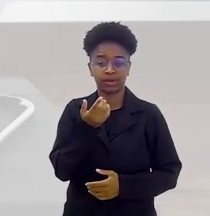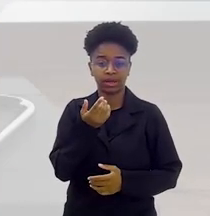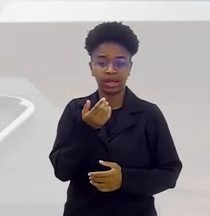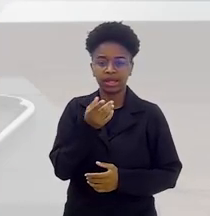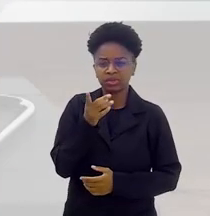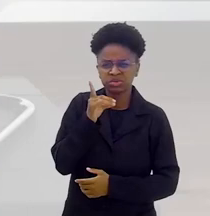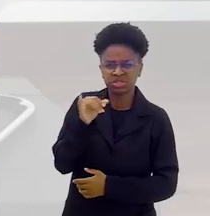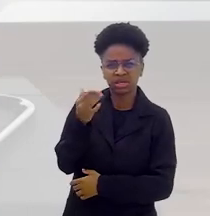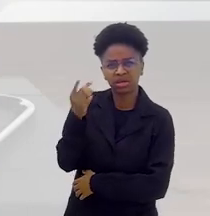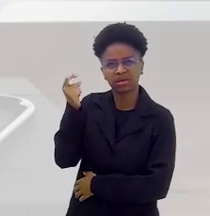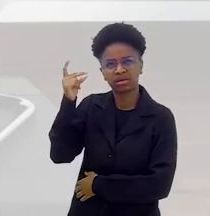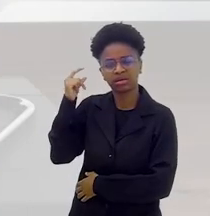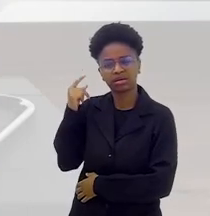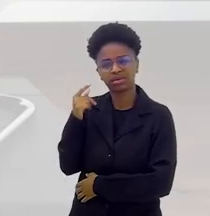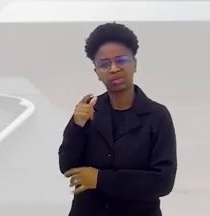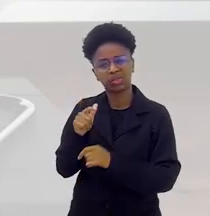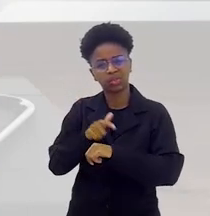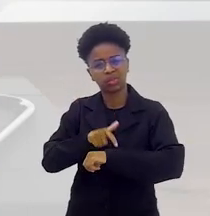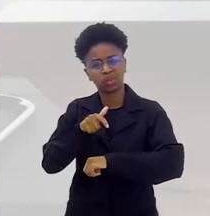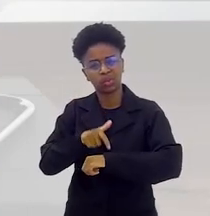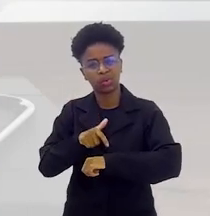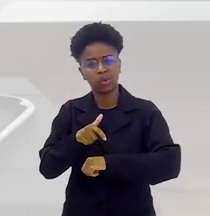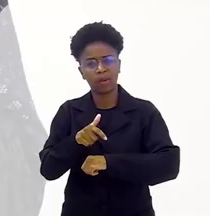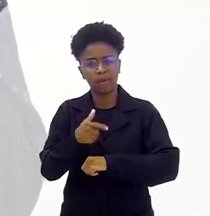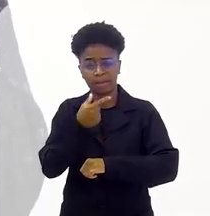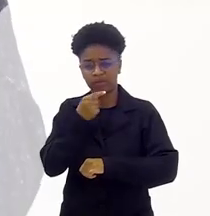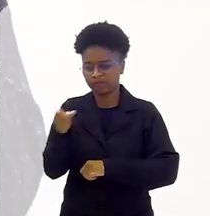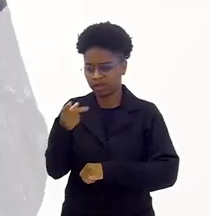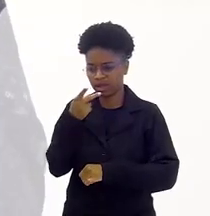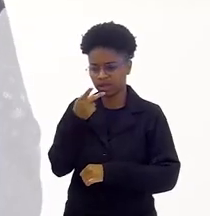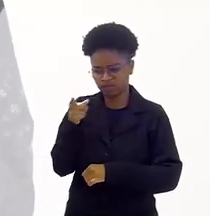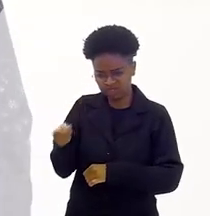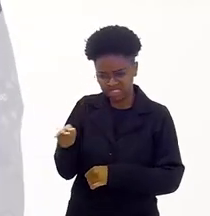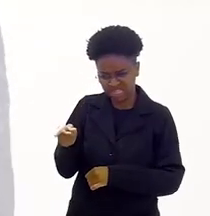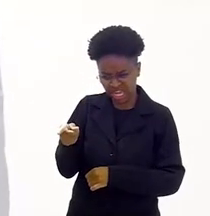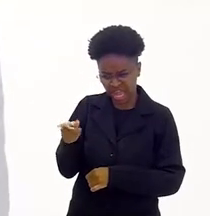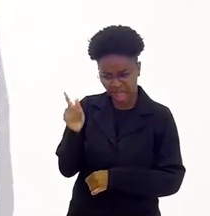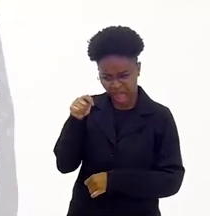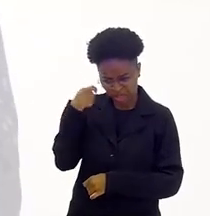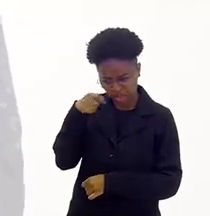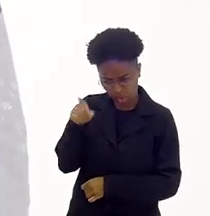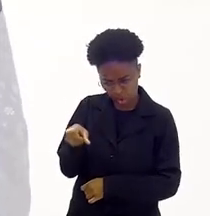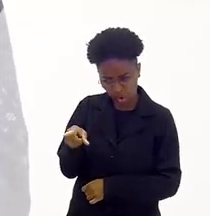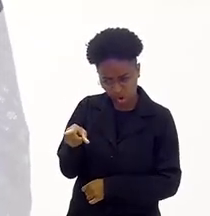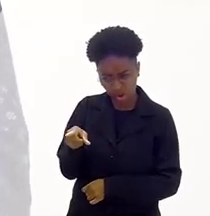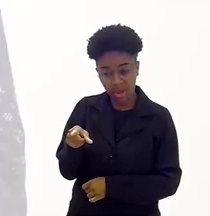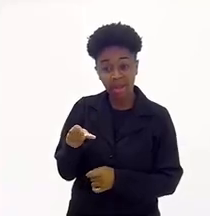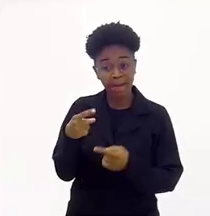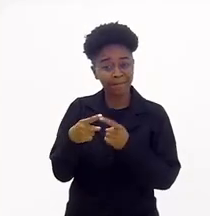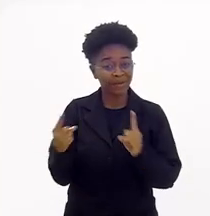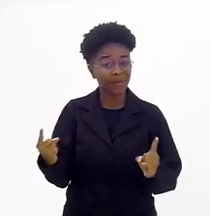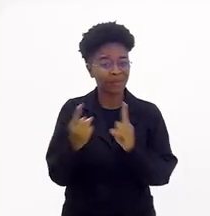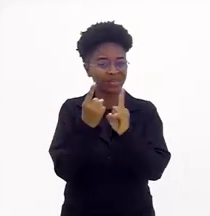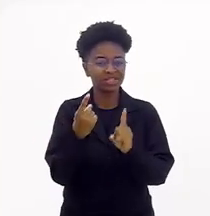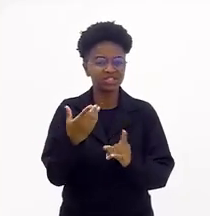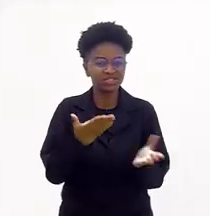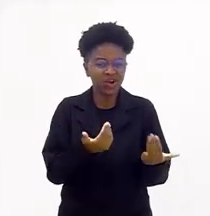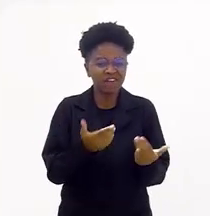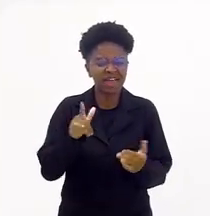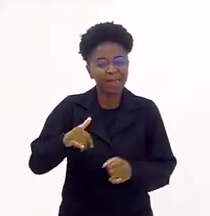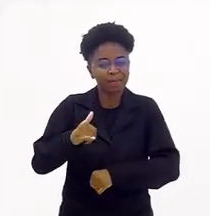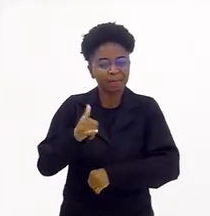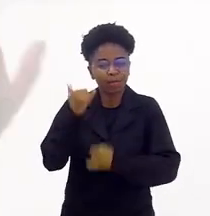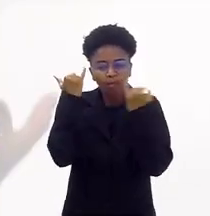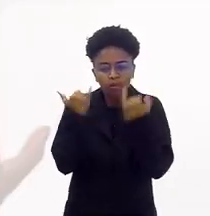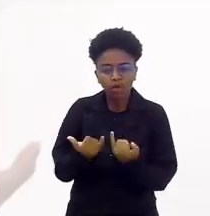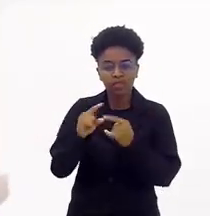foi lá, inclusive, no dia que teve esse momento, o menino falou assim, você é meu... É o ator, né? É, porque ele jovem, ele era bem magrinho,